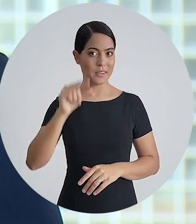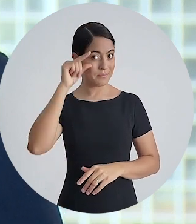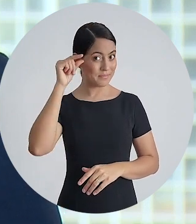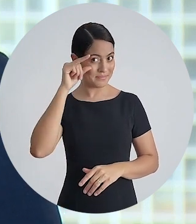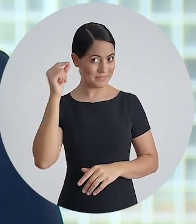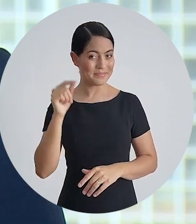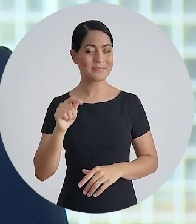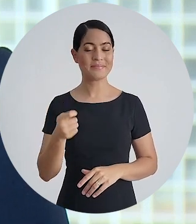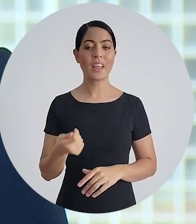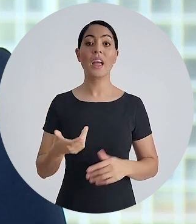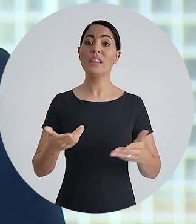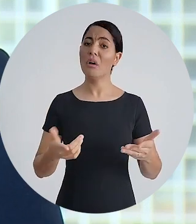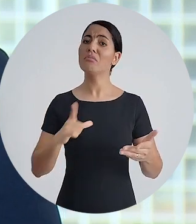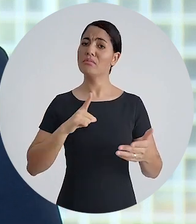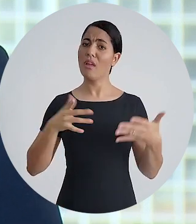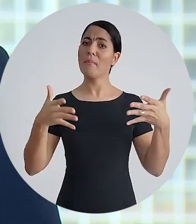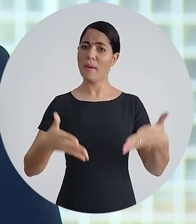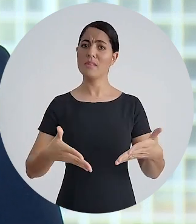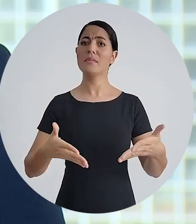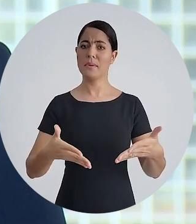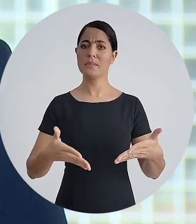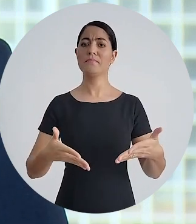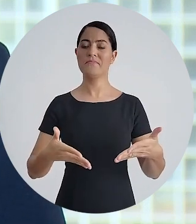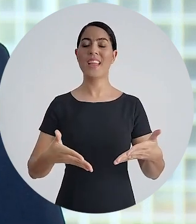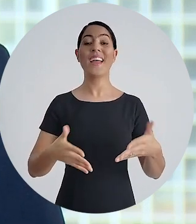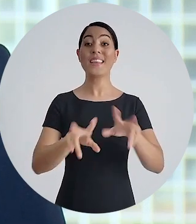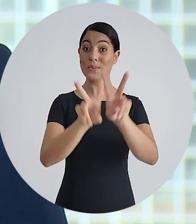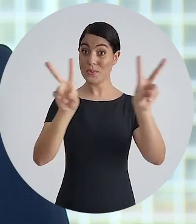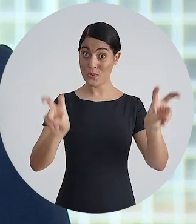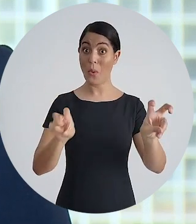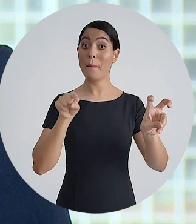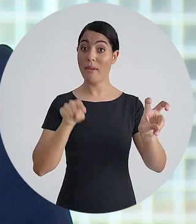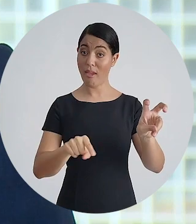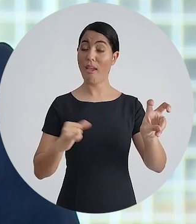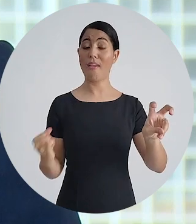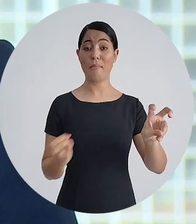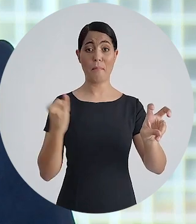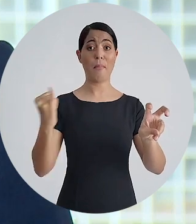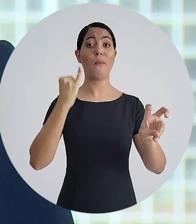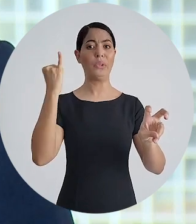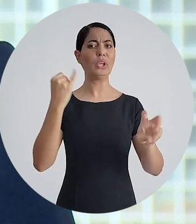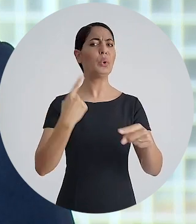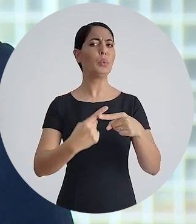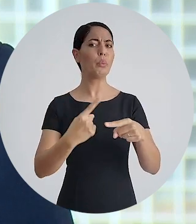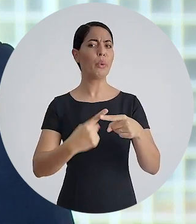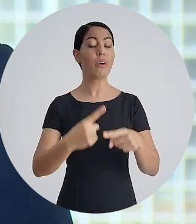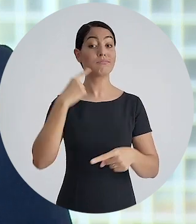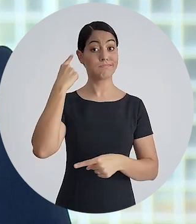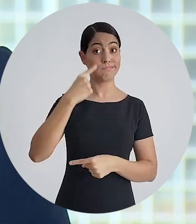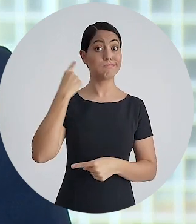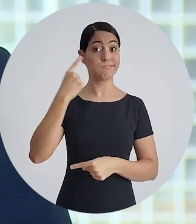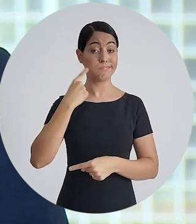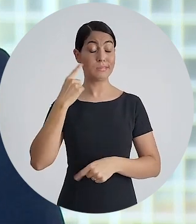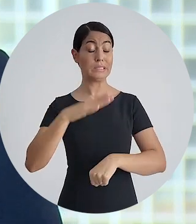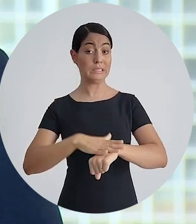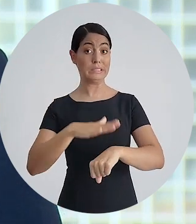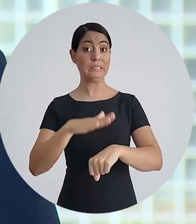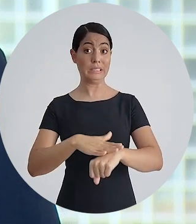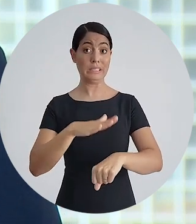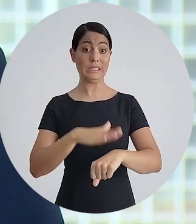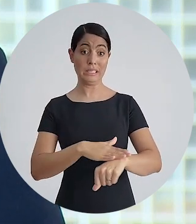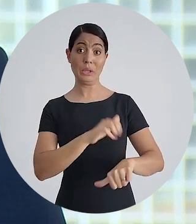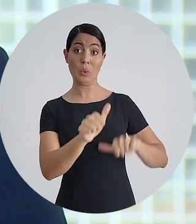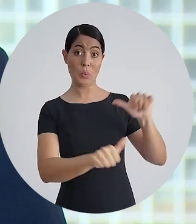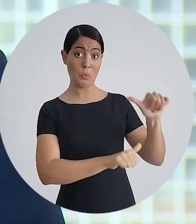Alexandre Oguzuco, também participou do webinar. Para ele, a discussão do tema se faz ainda mais importante no momento em que a